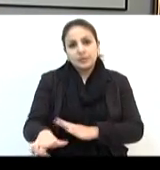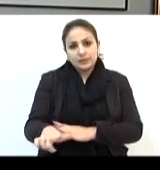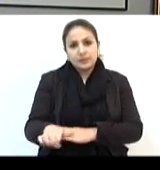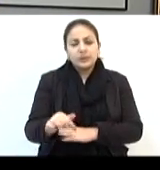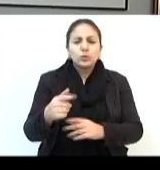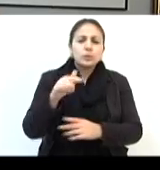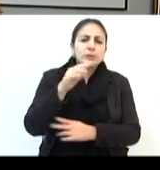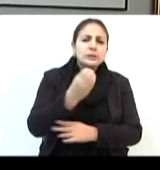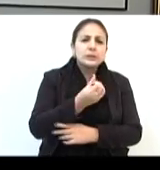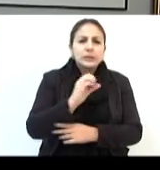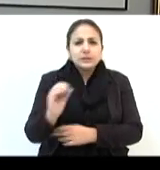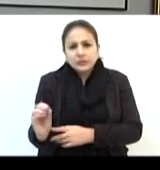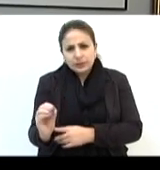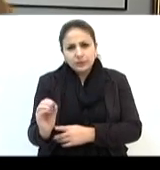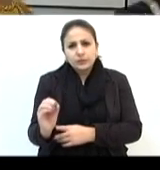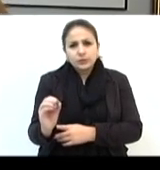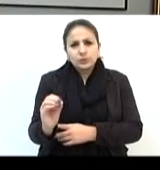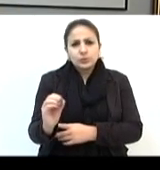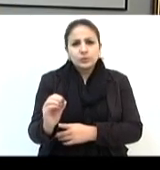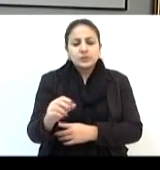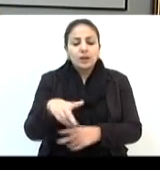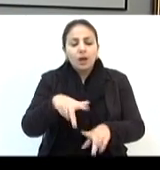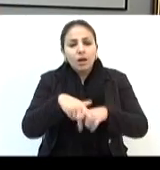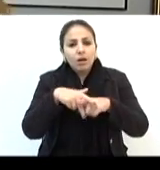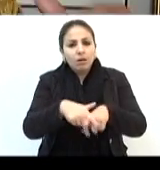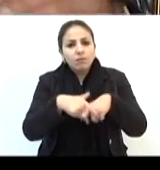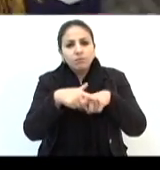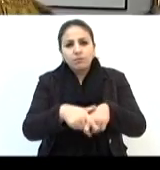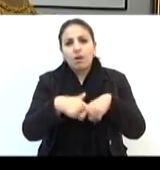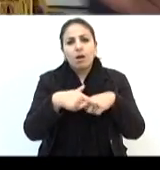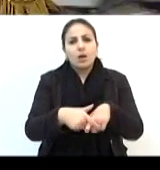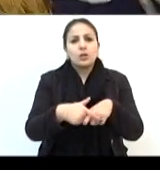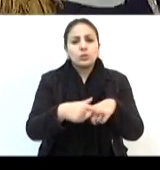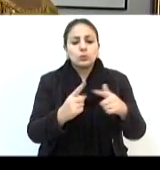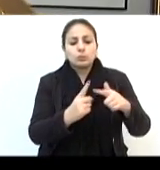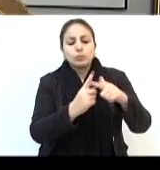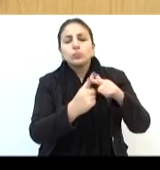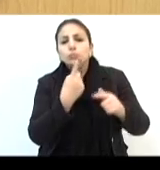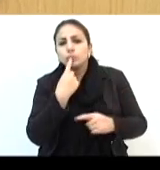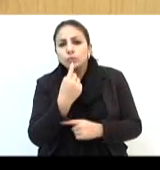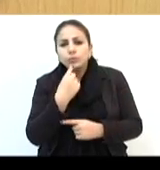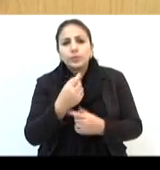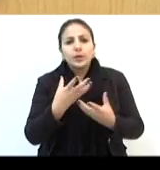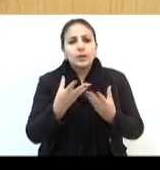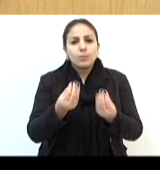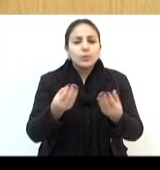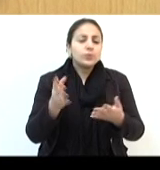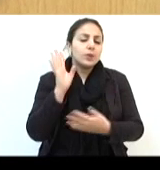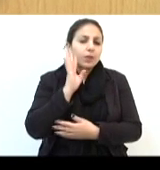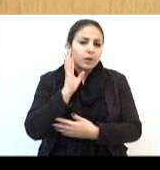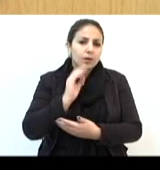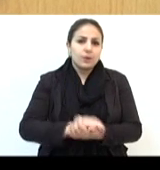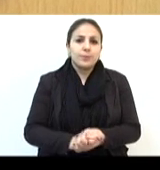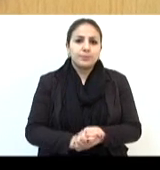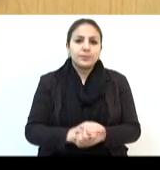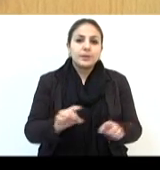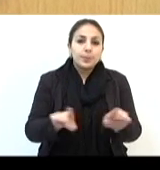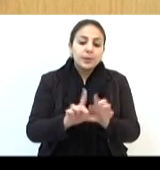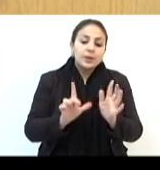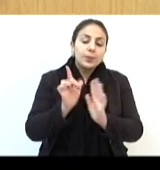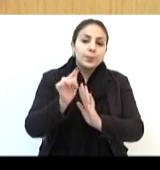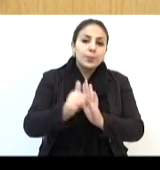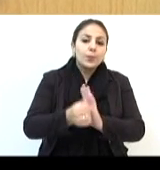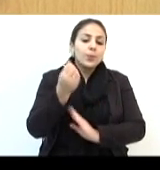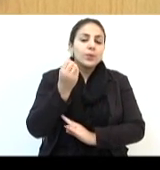cavaleiros, Cruz Vermelha, saqueadores, enfim, um espetáculo maravilhoso. E no próximo bloco, a vereadora